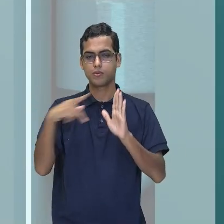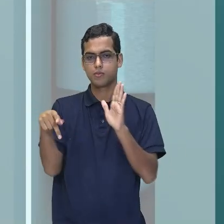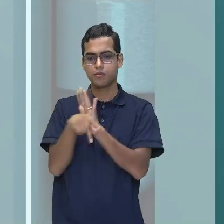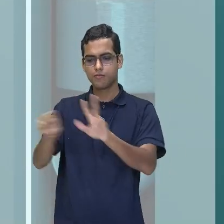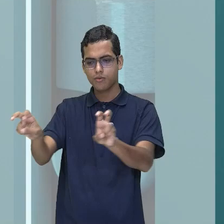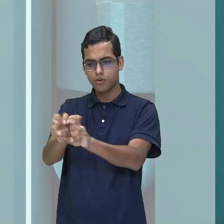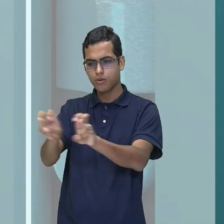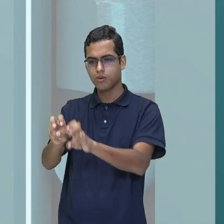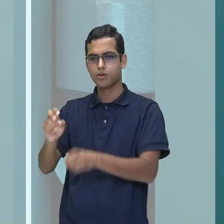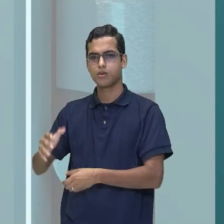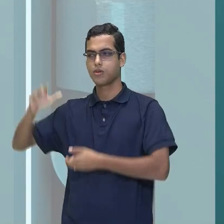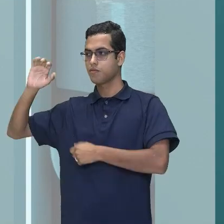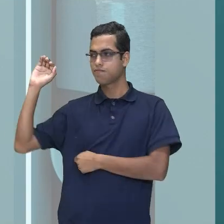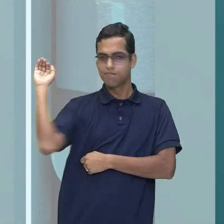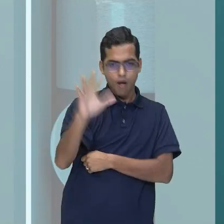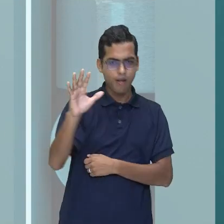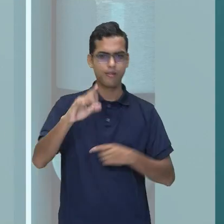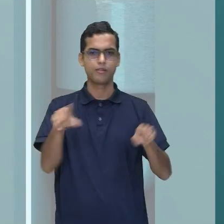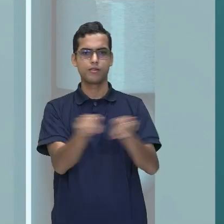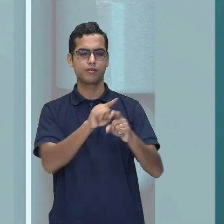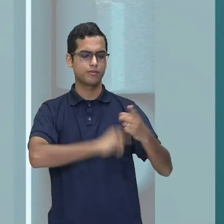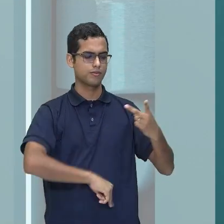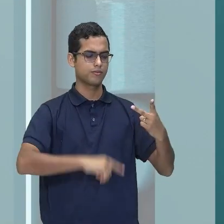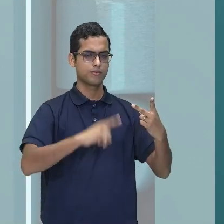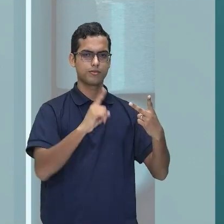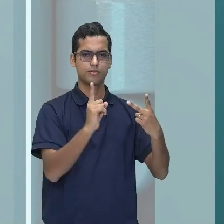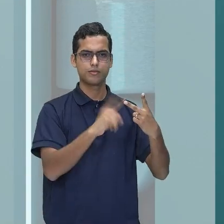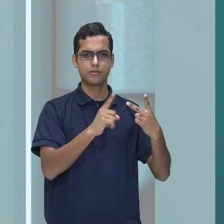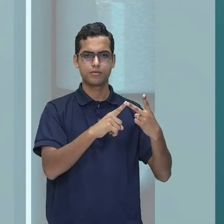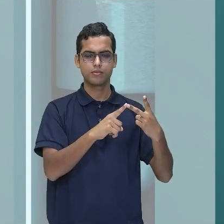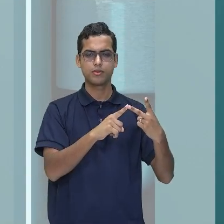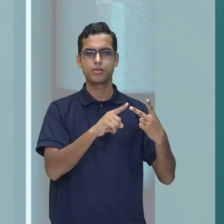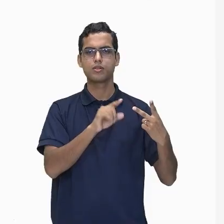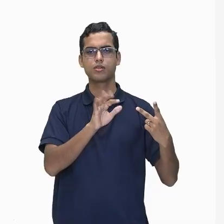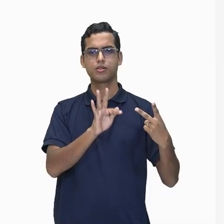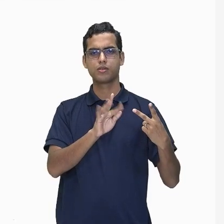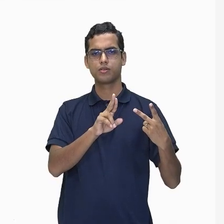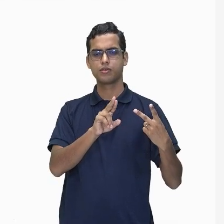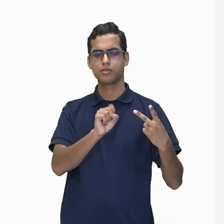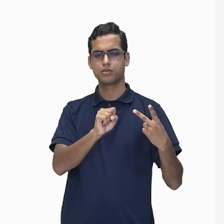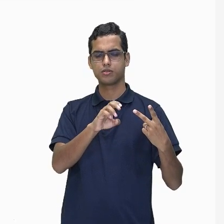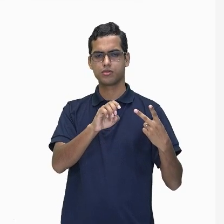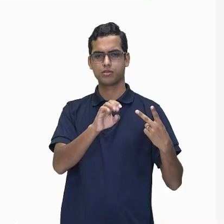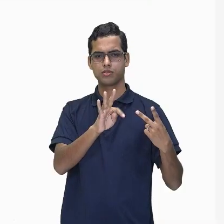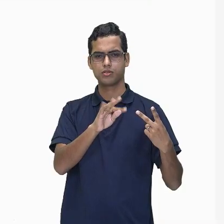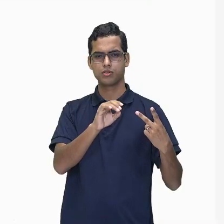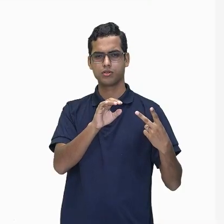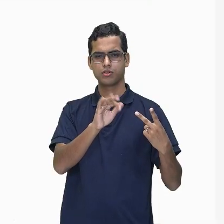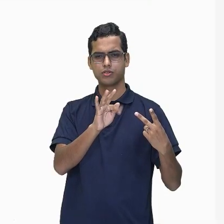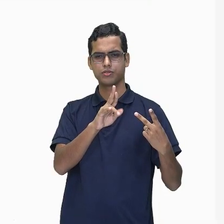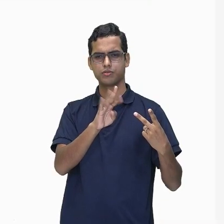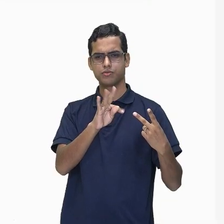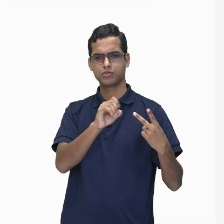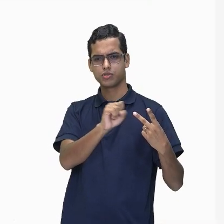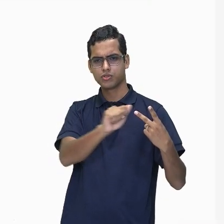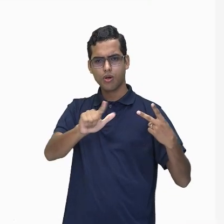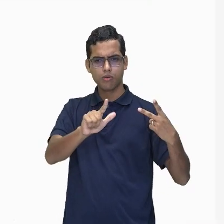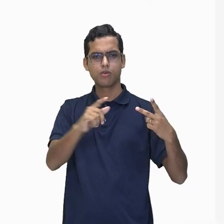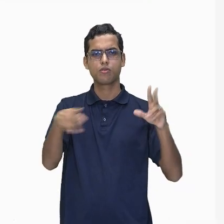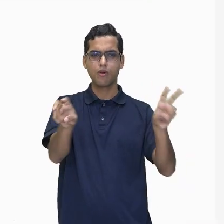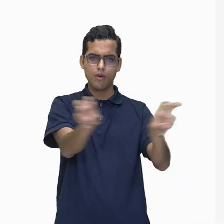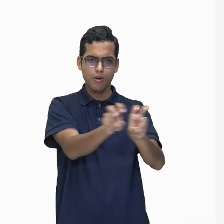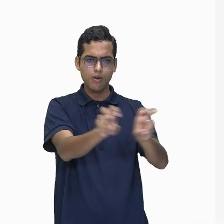do futsal. Então eu começo trazendo para vocês sobre o esporte e comunidade no interior